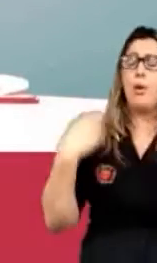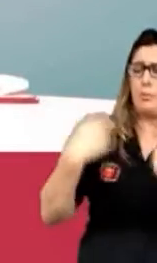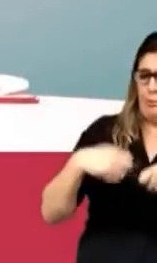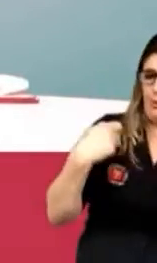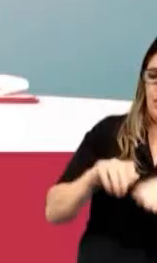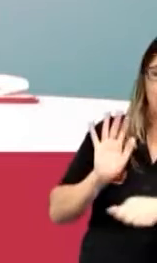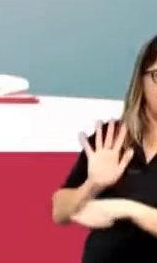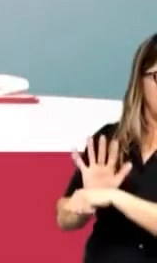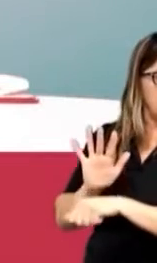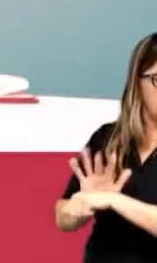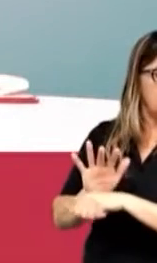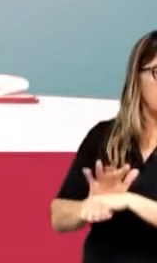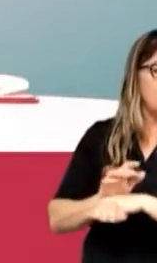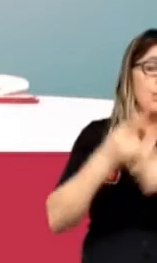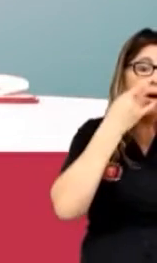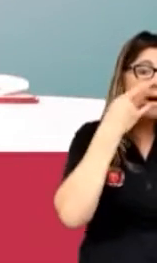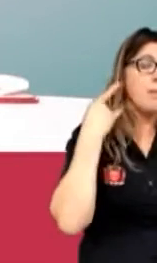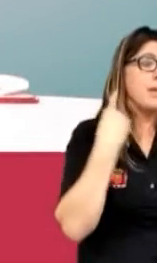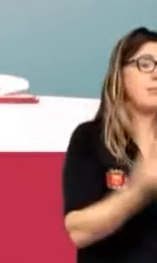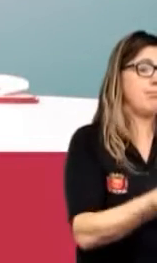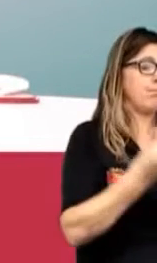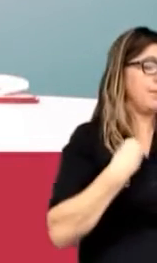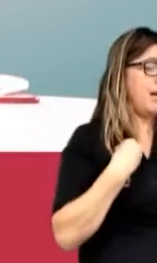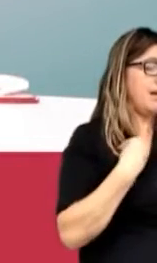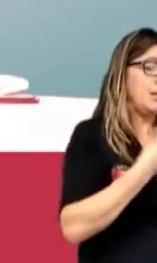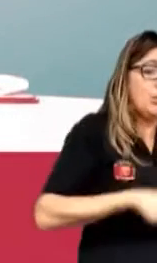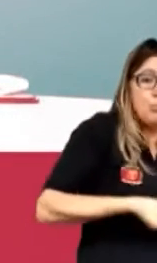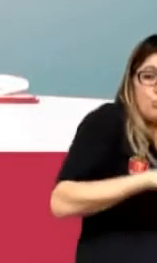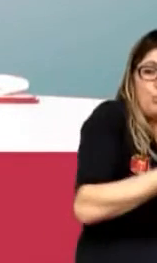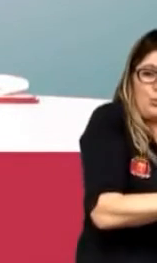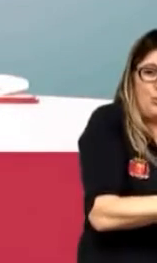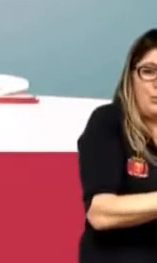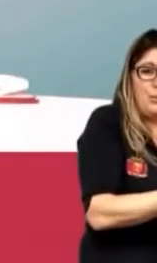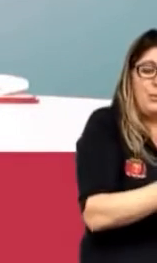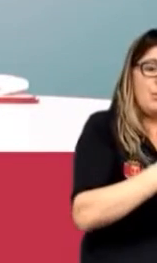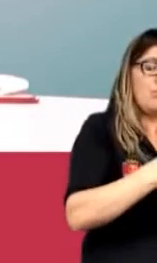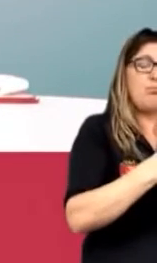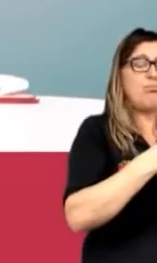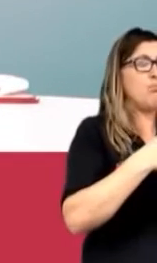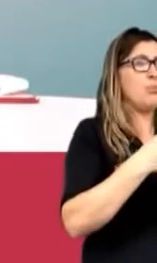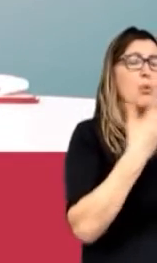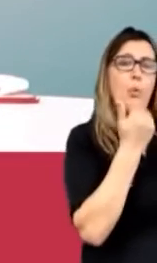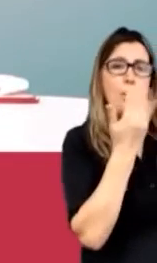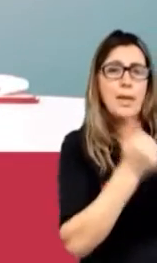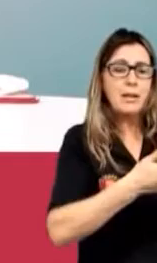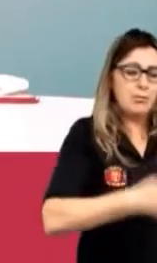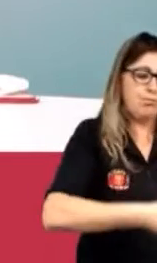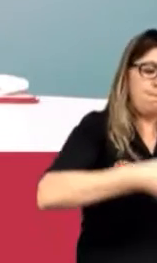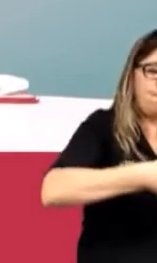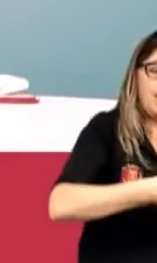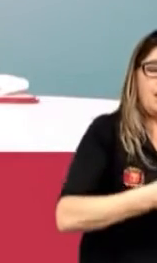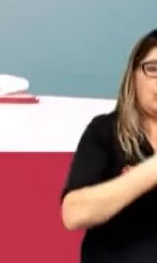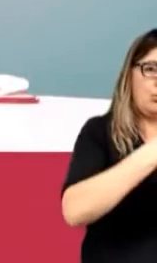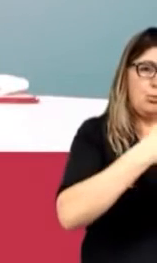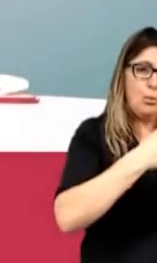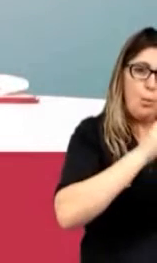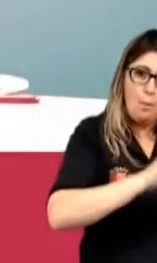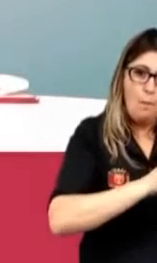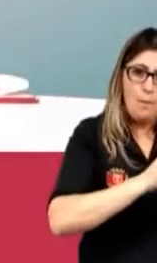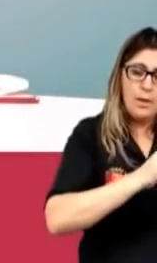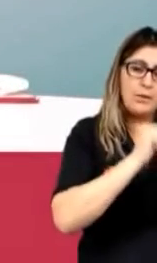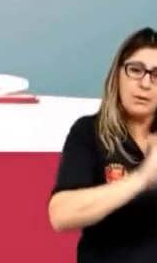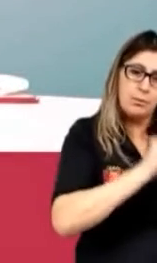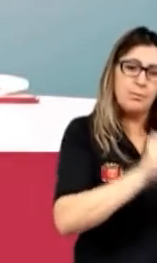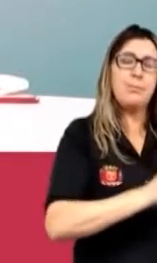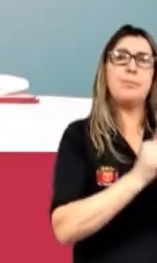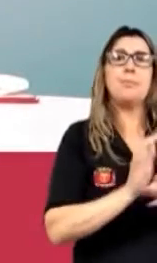dessa ajuda também do próximo. E ela é eficiente, a máscara de pano, porque ela é uma barreira, né? A gente já explicou que ao